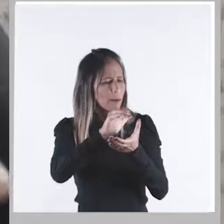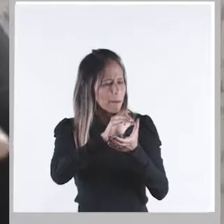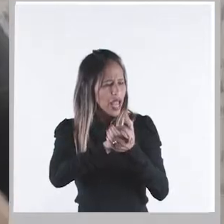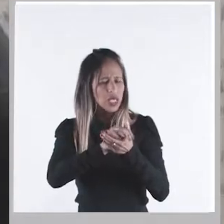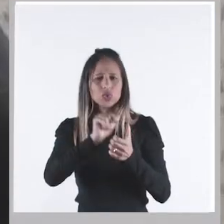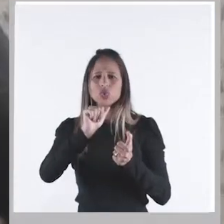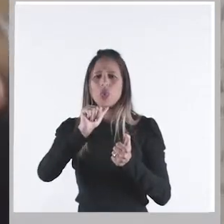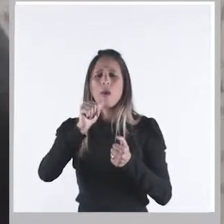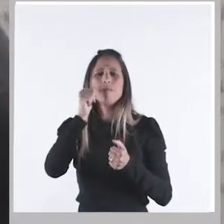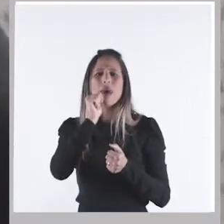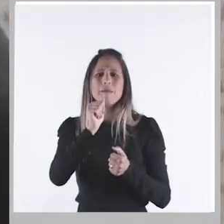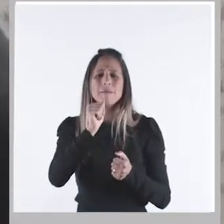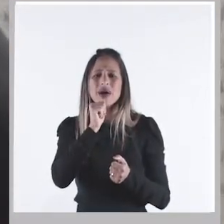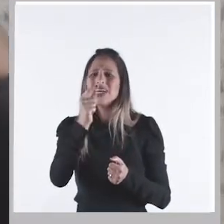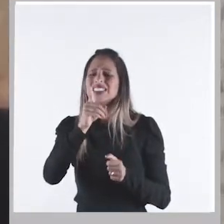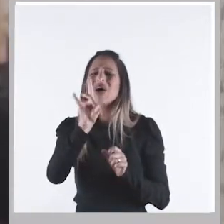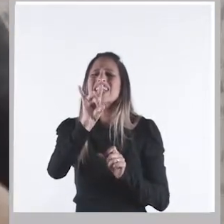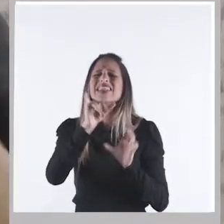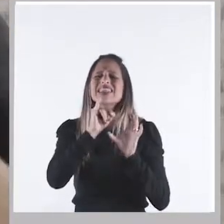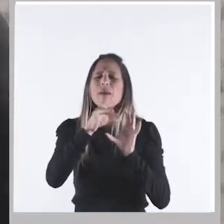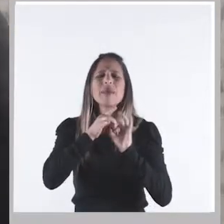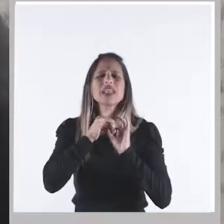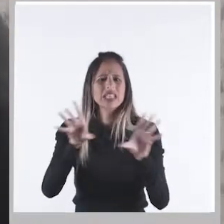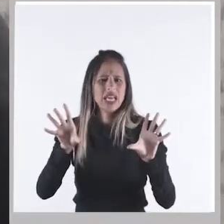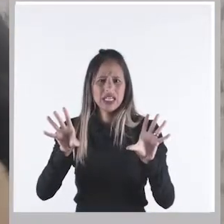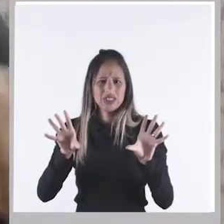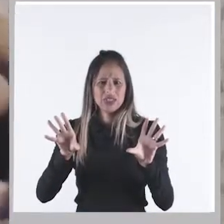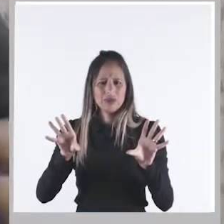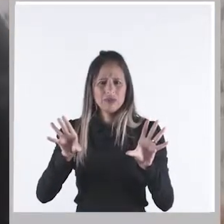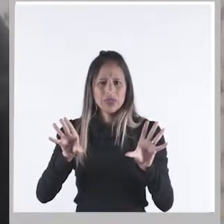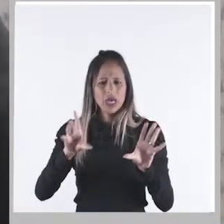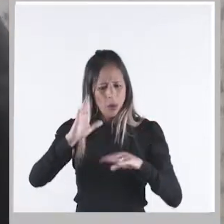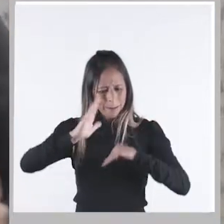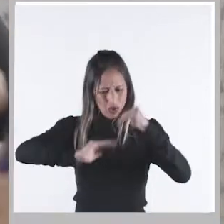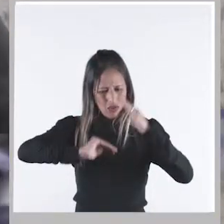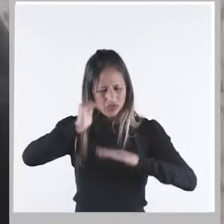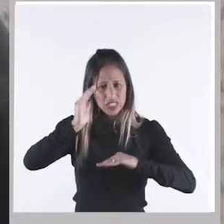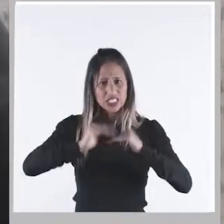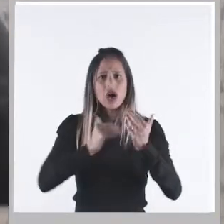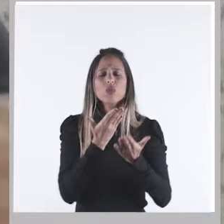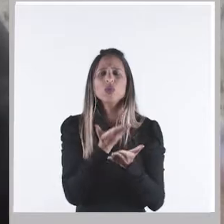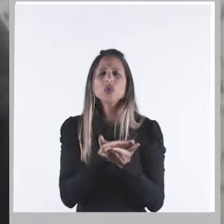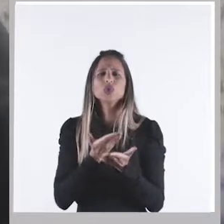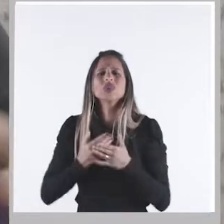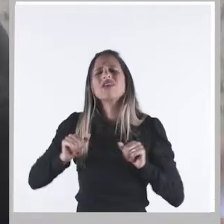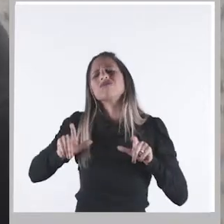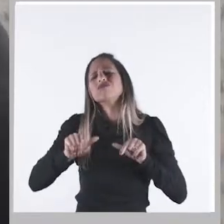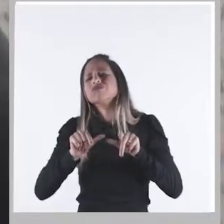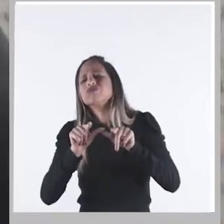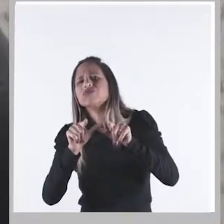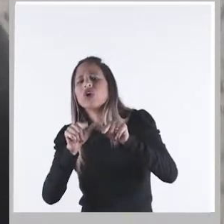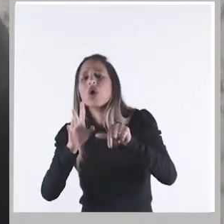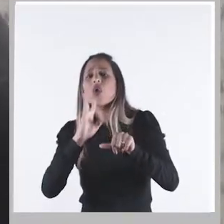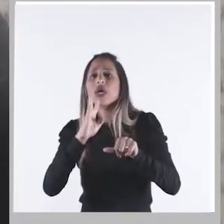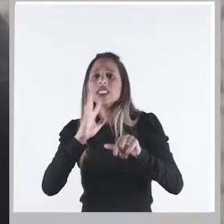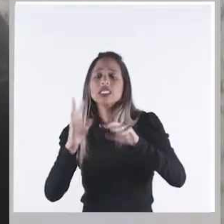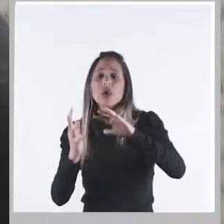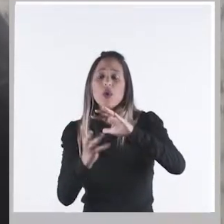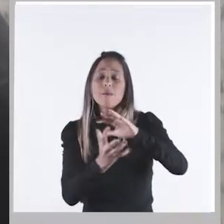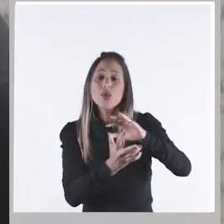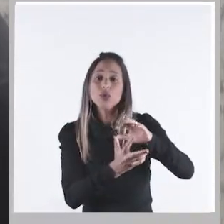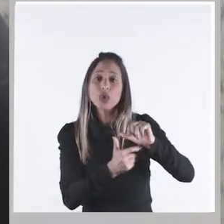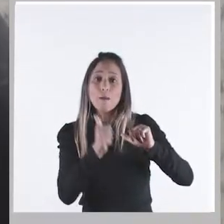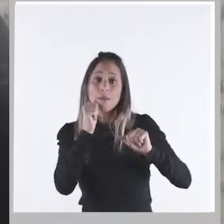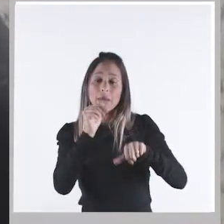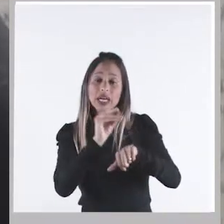para casar, ela achava que a gente tinha que ser independente, ter sua profissão, estudar e viajar e conhecer o mundo.